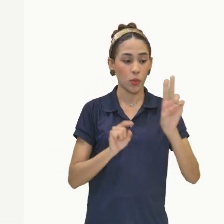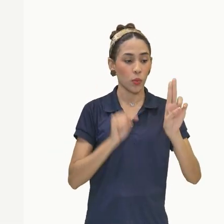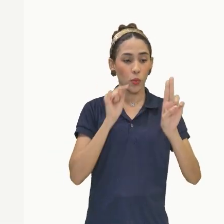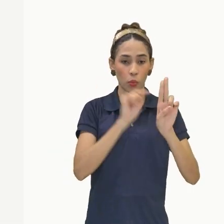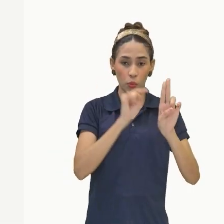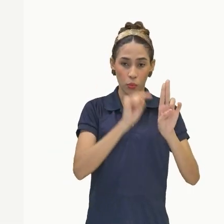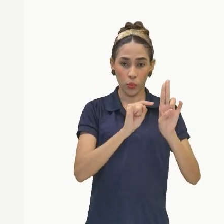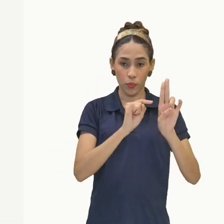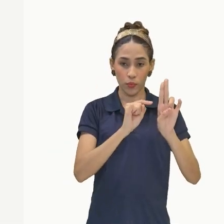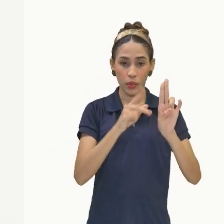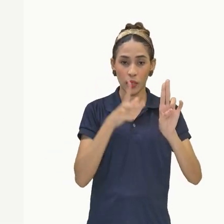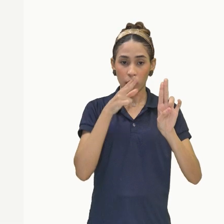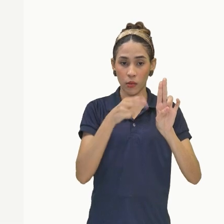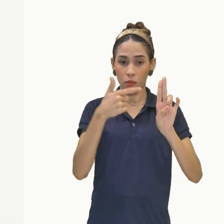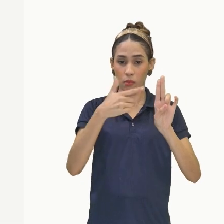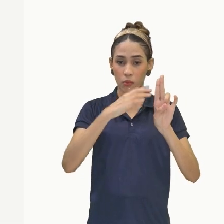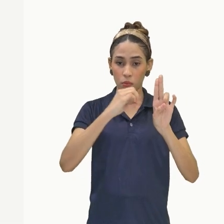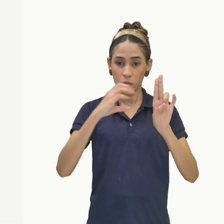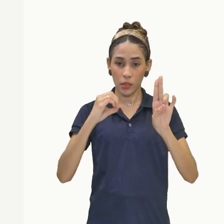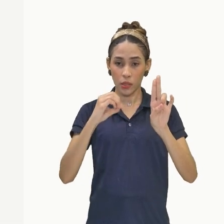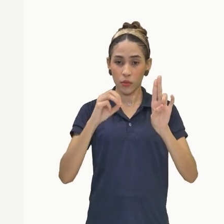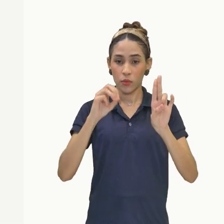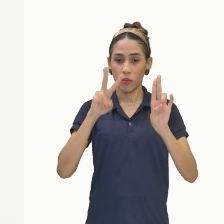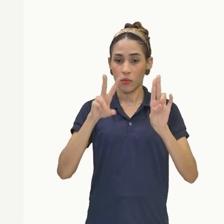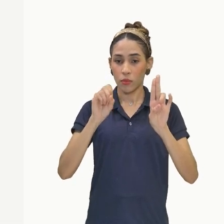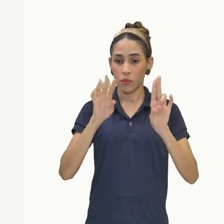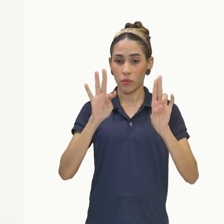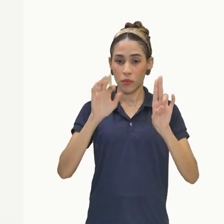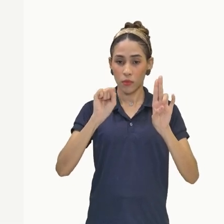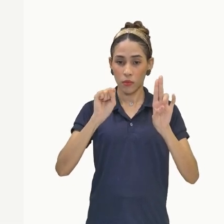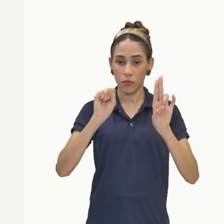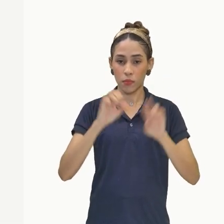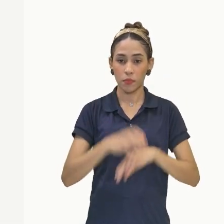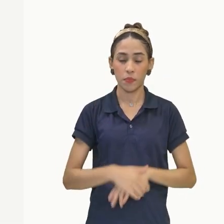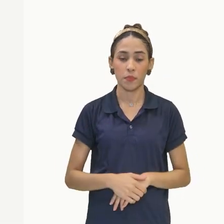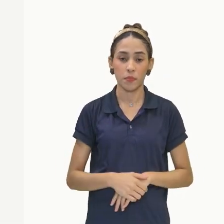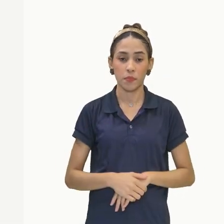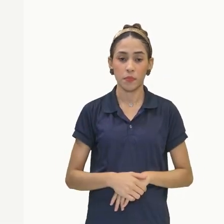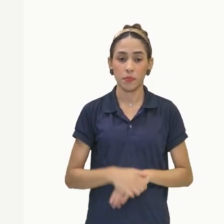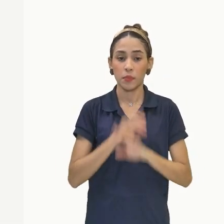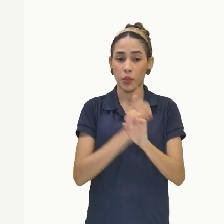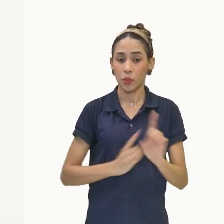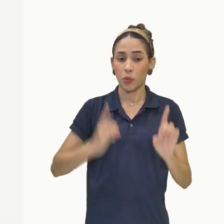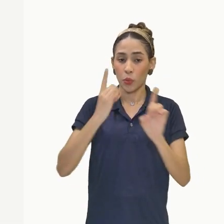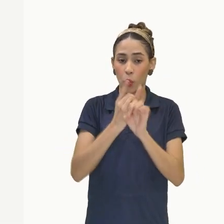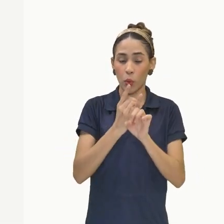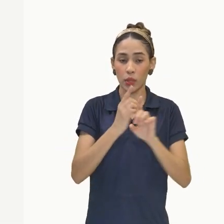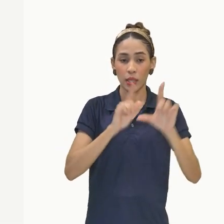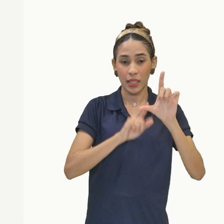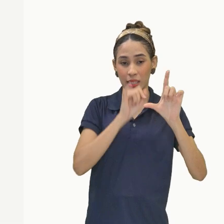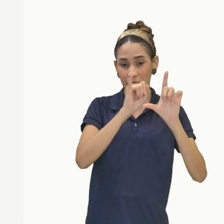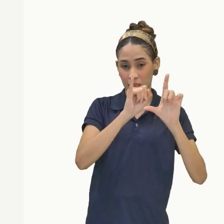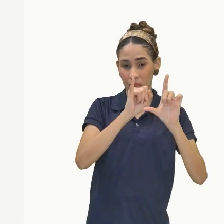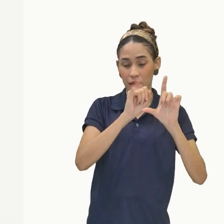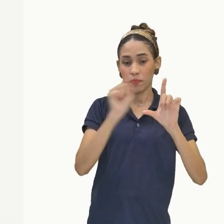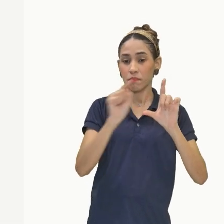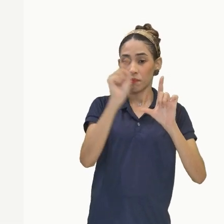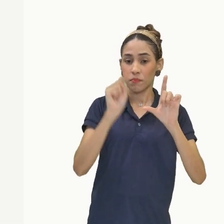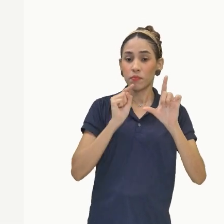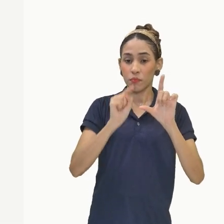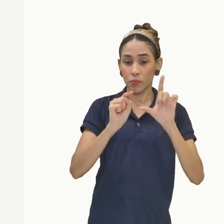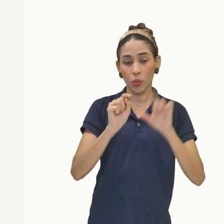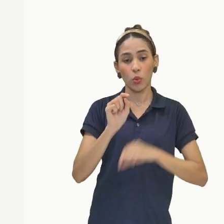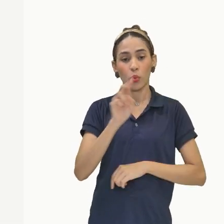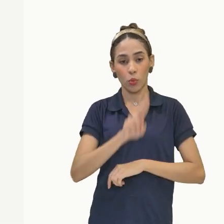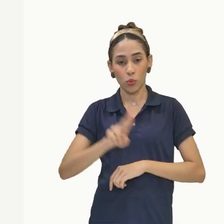de 200 volts. E aí eu vou encontrar a intensidade da corrente exatamente